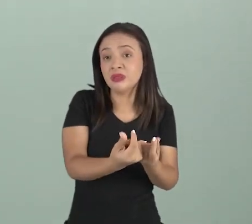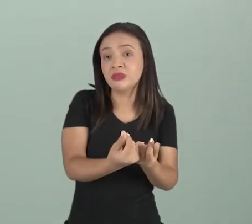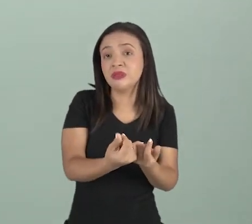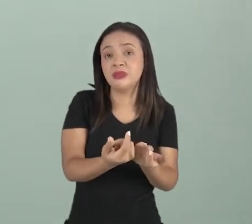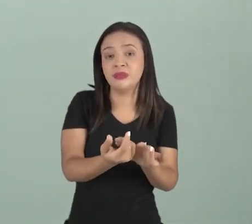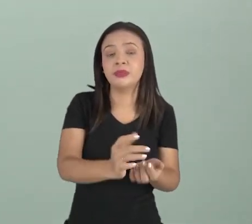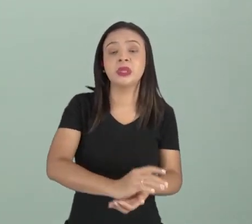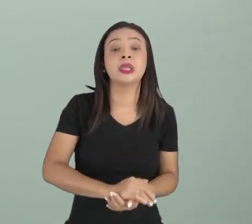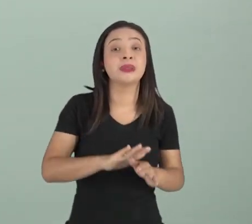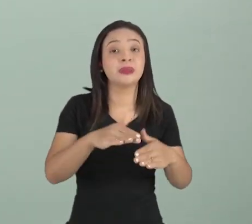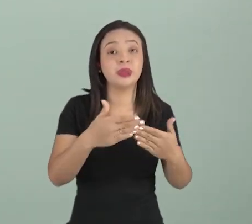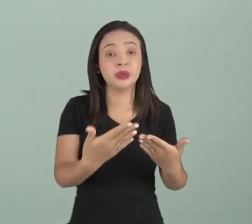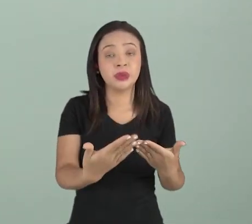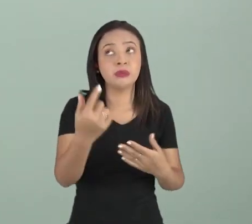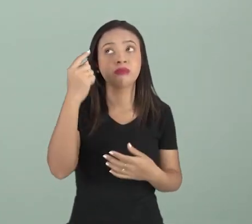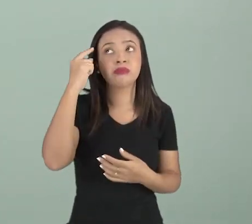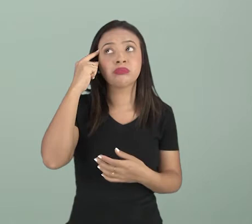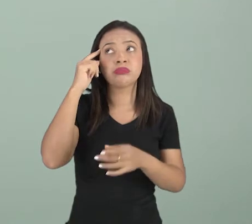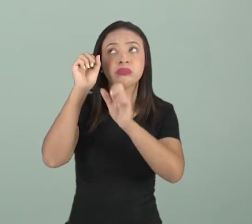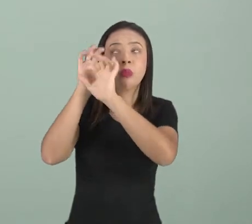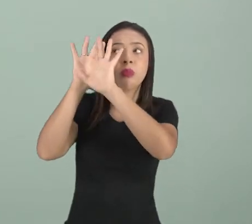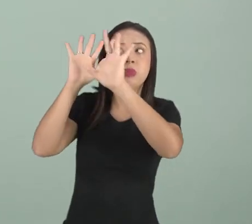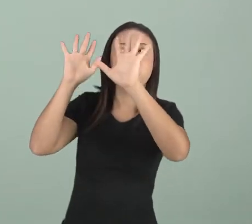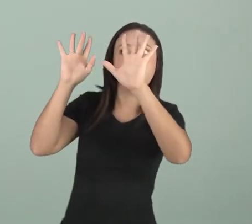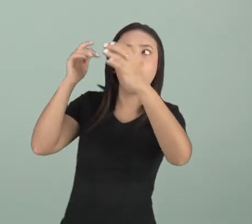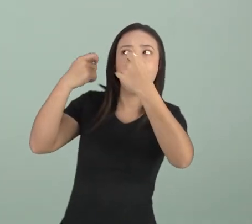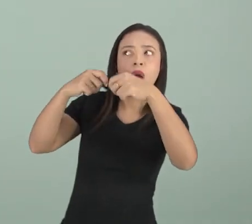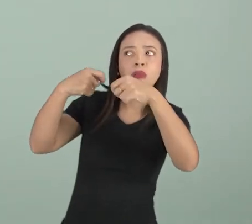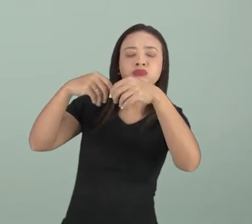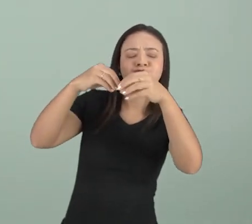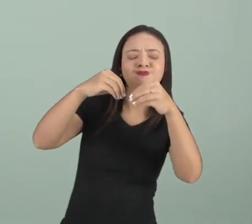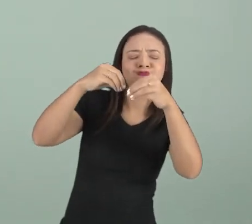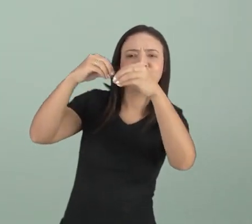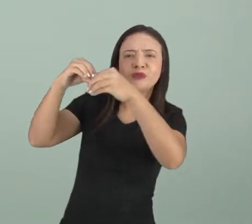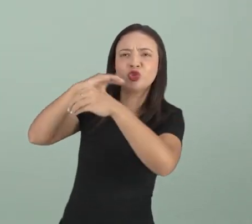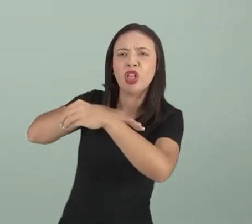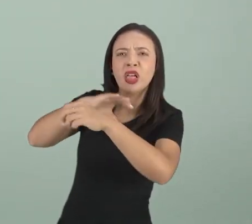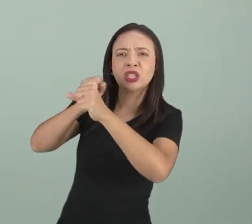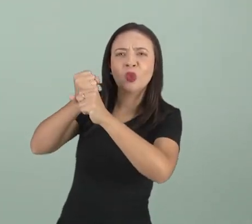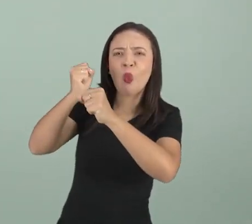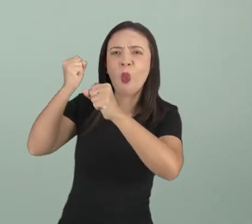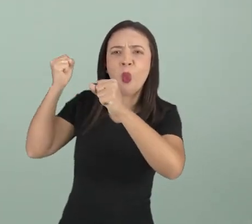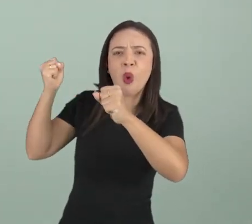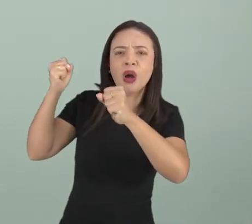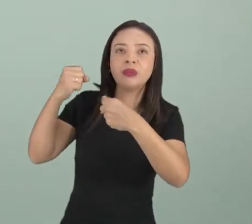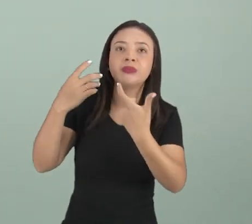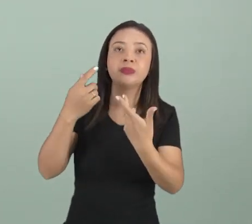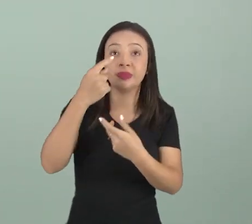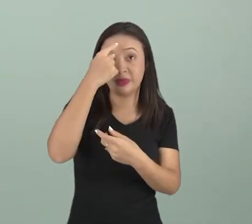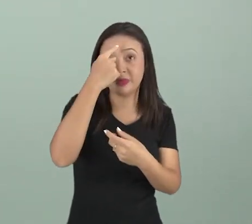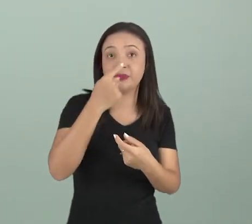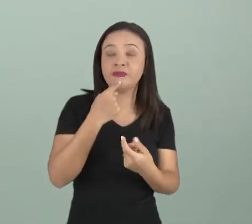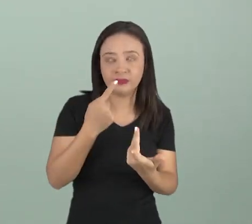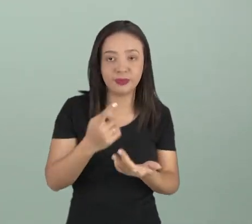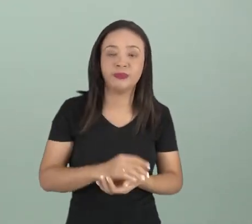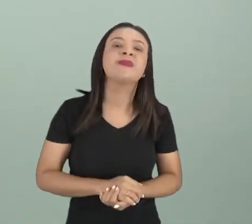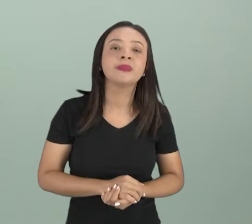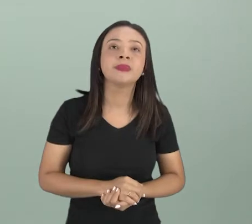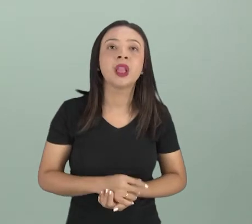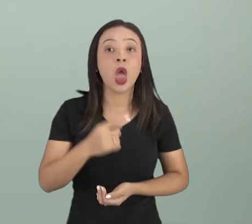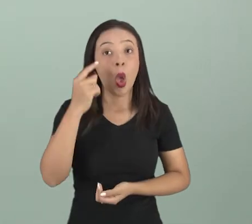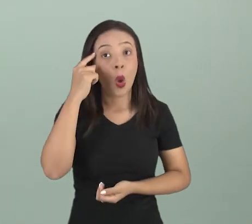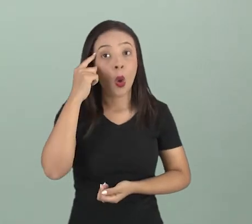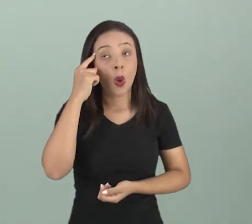nessas regiões. Então mentaliza, preciso ir para um grande centro urbano. E você vê aí na figurinha que eu posso ir